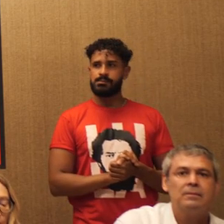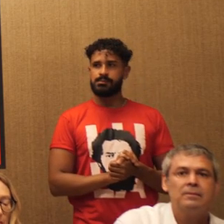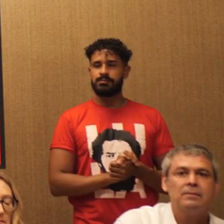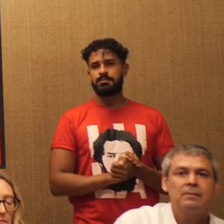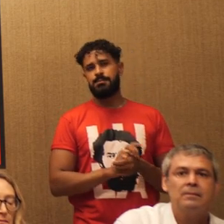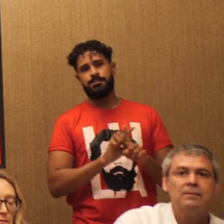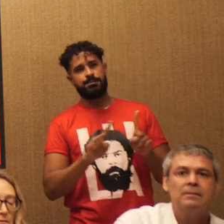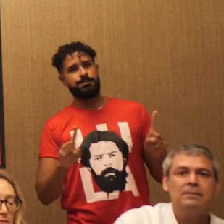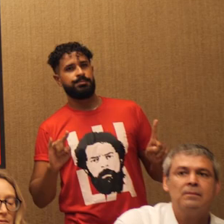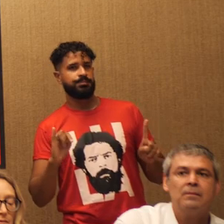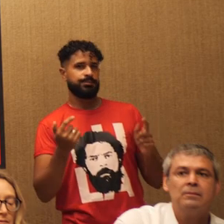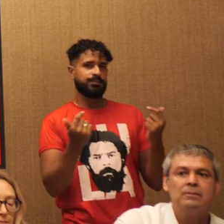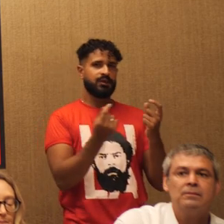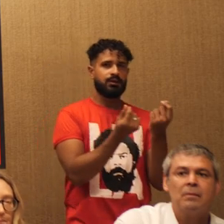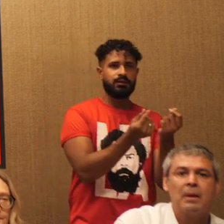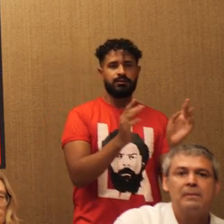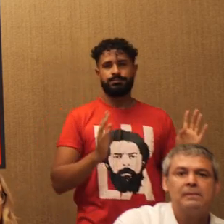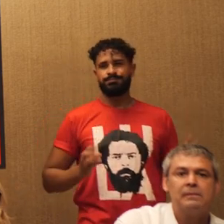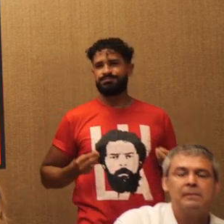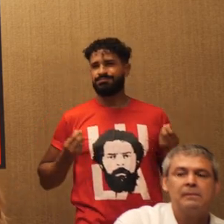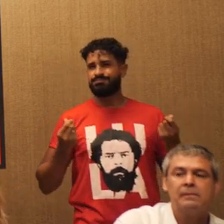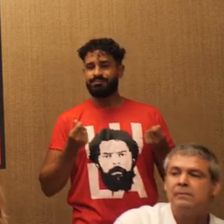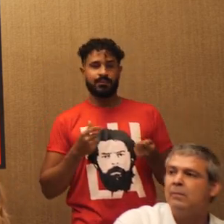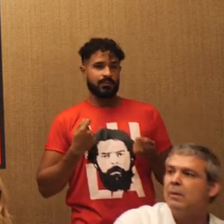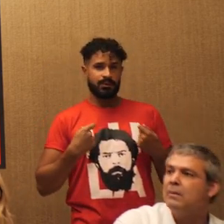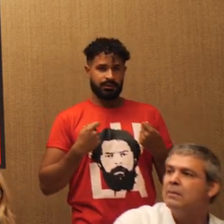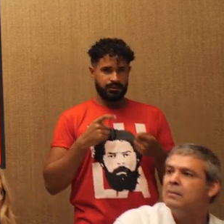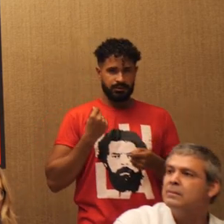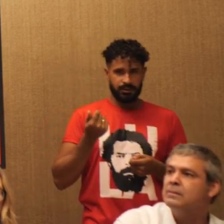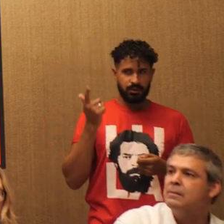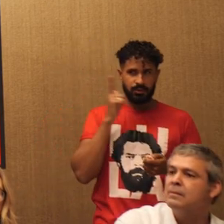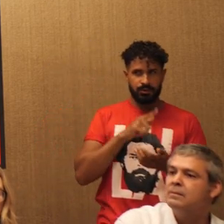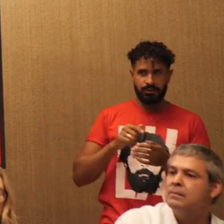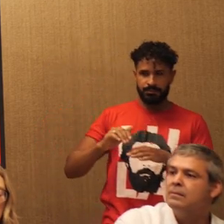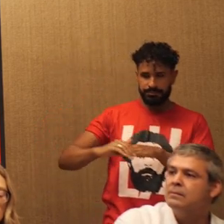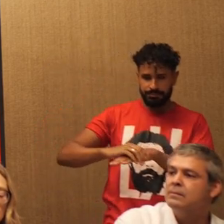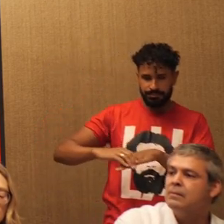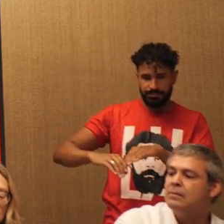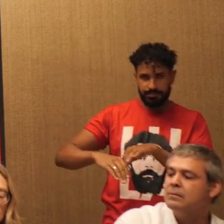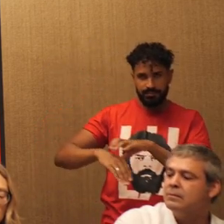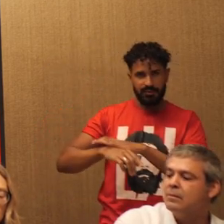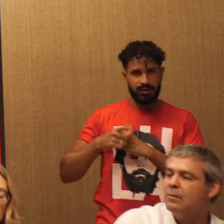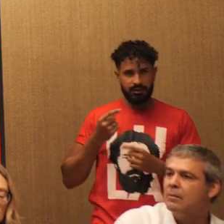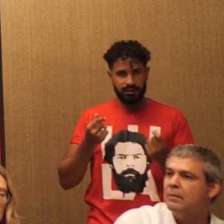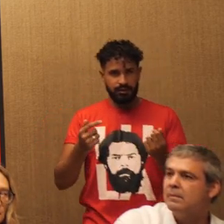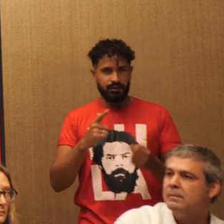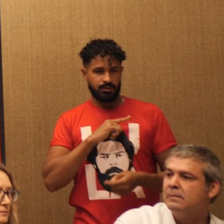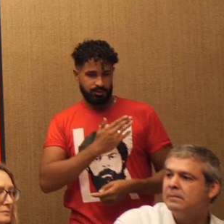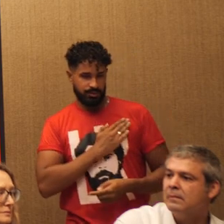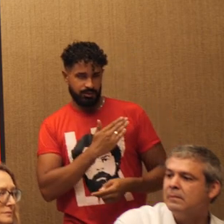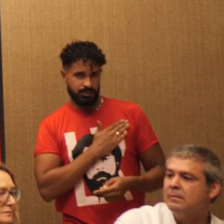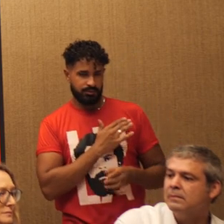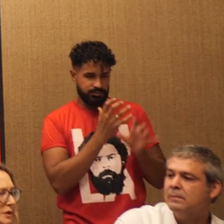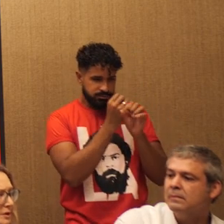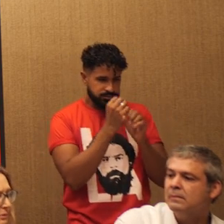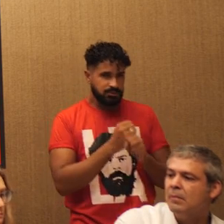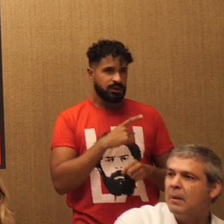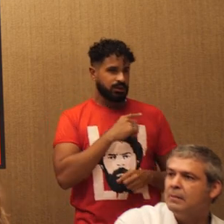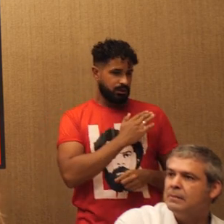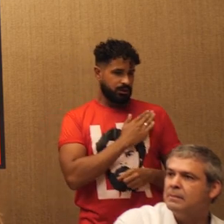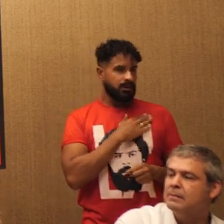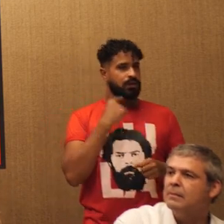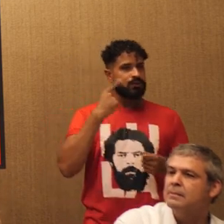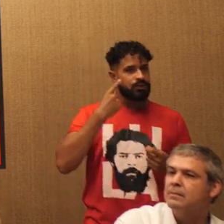Ah, mas se não tiver dinheiro... Tem dinheiro para comprar uma botina? Tem dinheiro para ter... Não tem um companheiro que é um contador? Não tem um